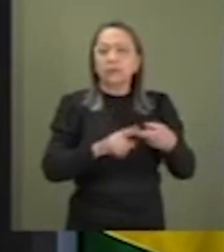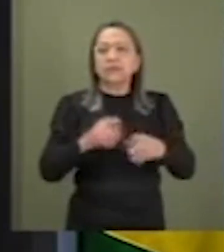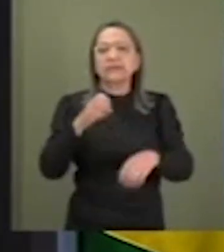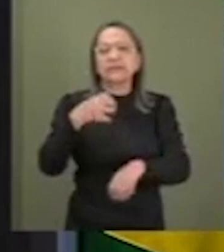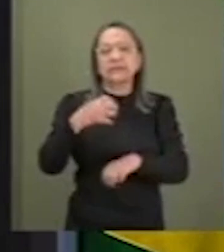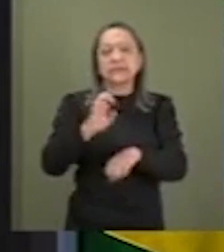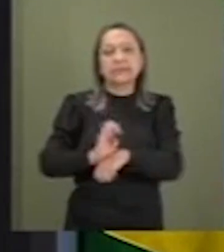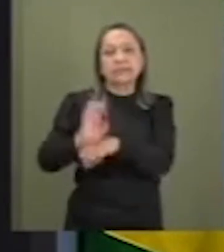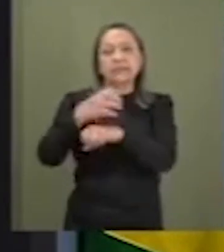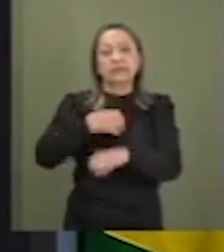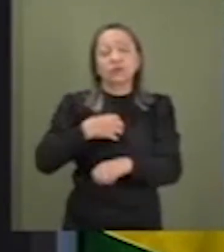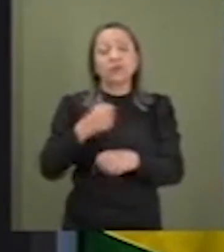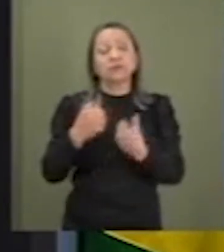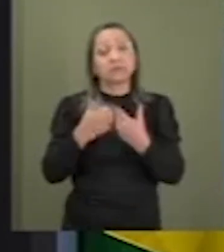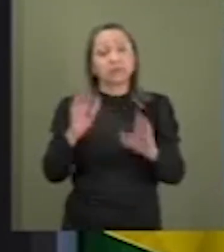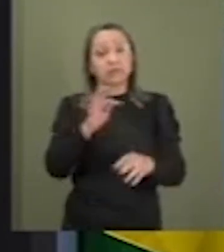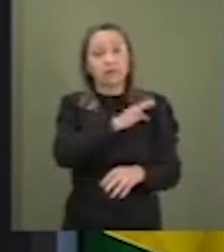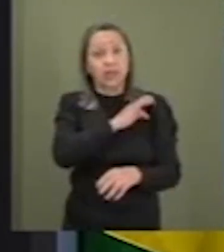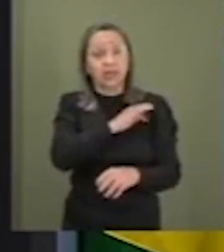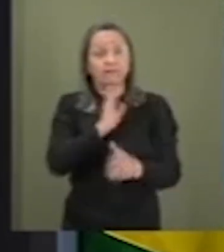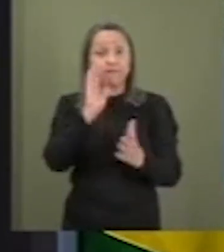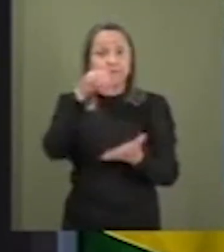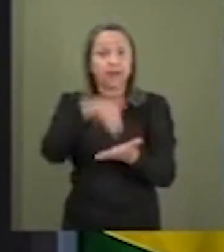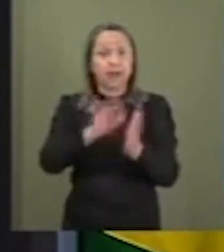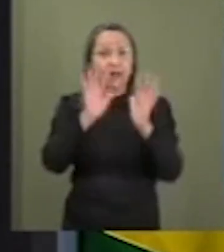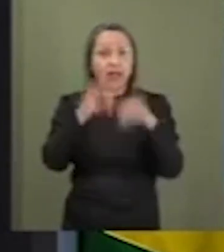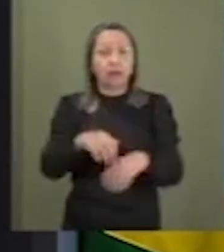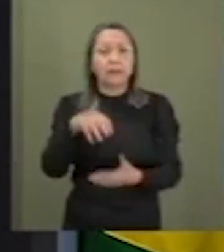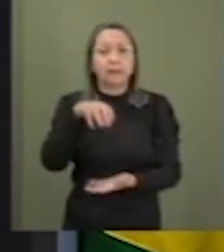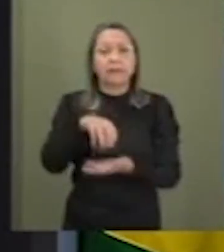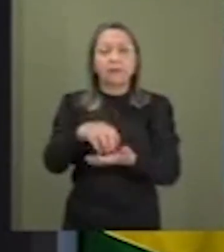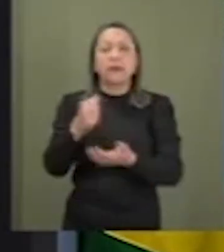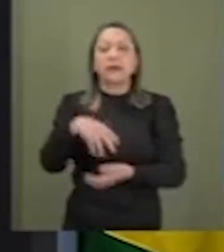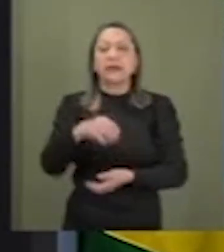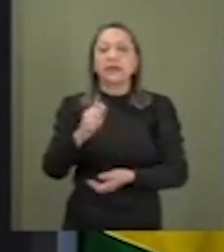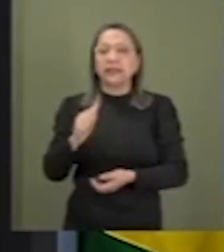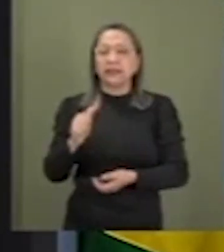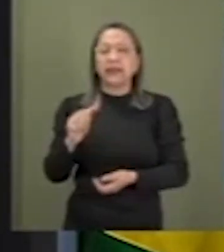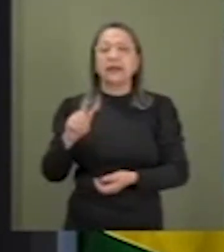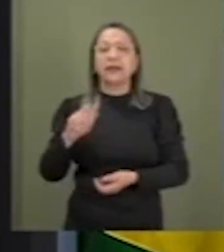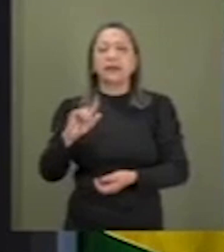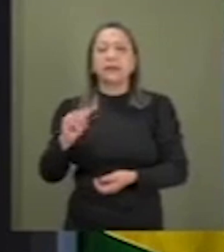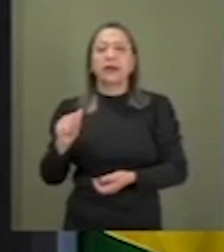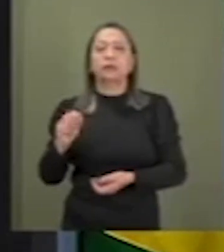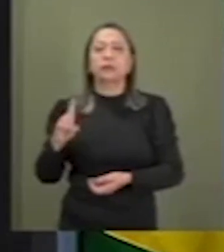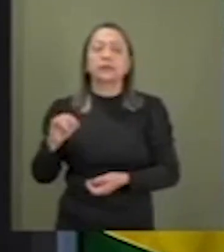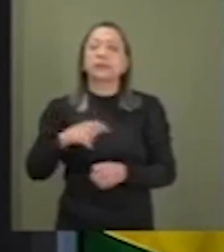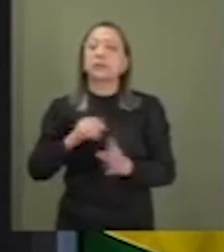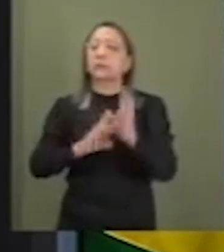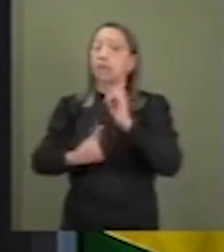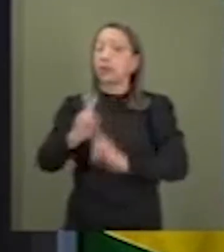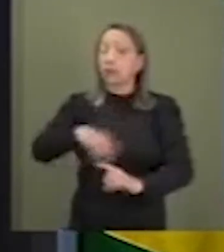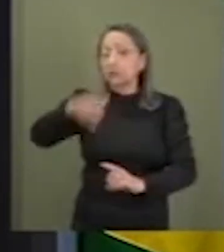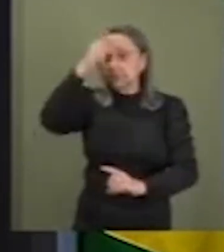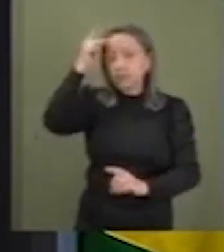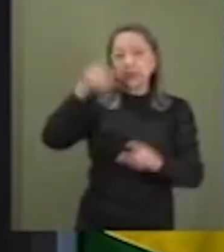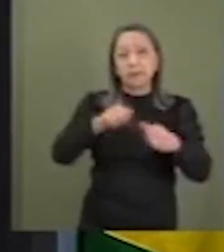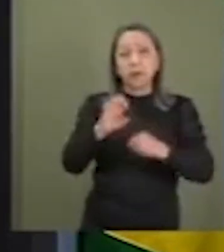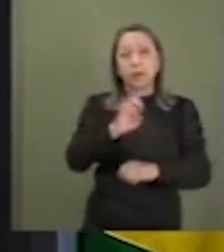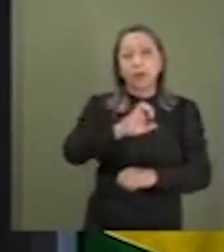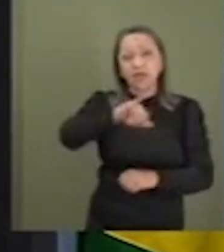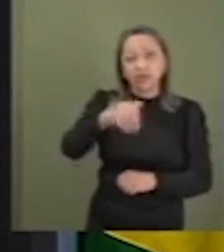Salvador, inspeção técnica final da plataforma Anita Garibaldi, senador Espiridião Amin, e diálogo com os trabalhadores do EJA,